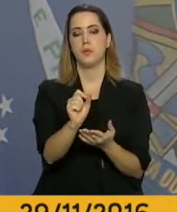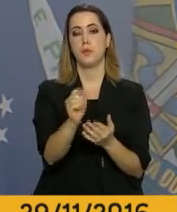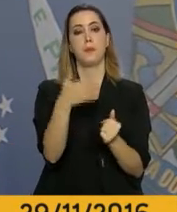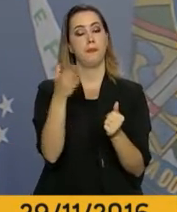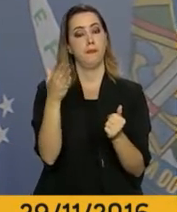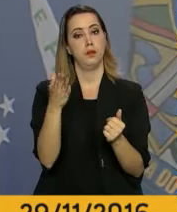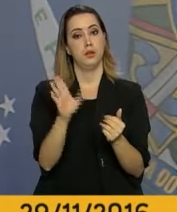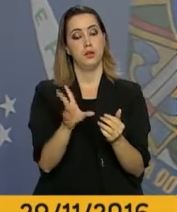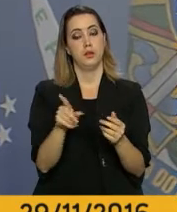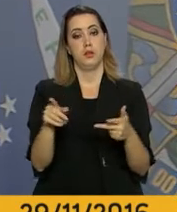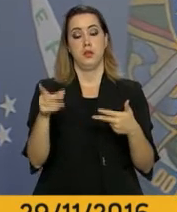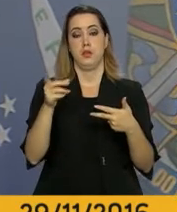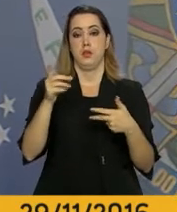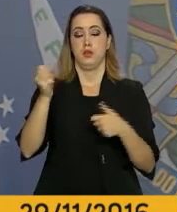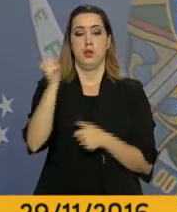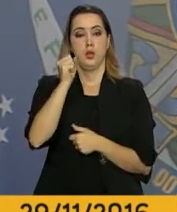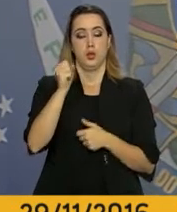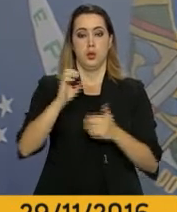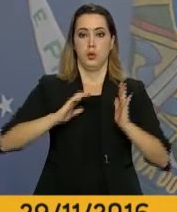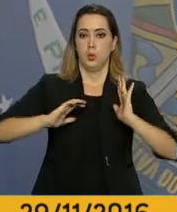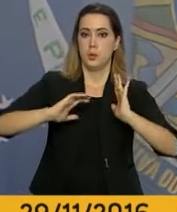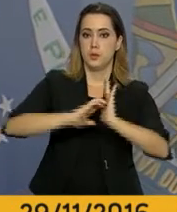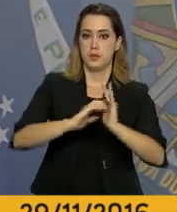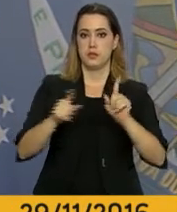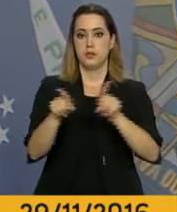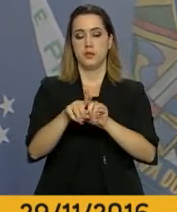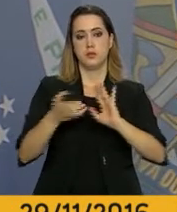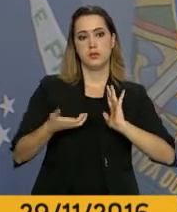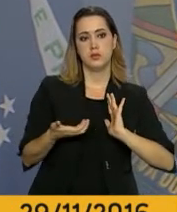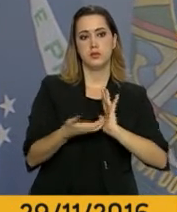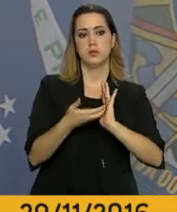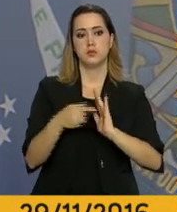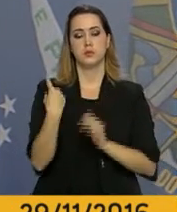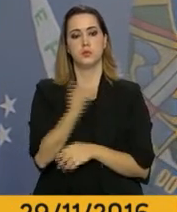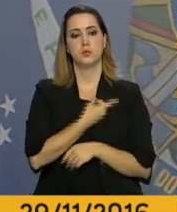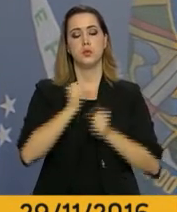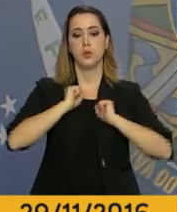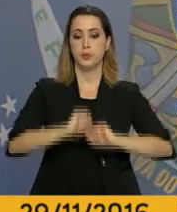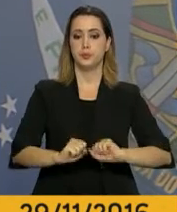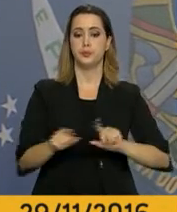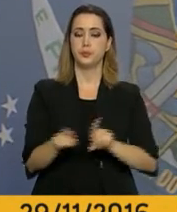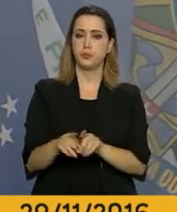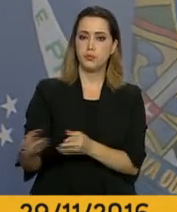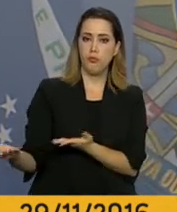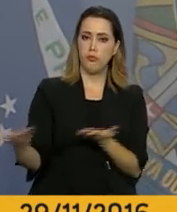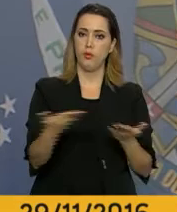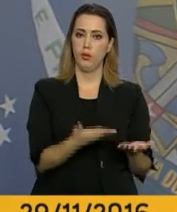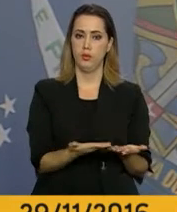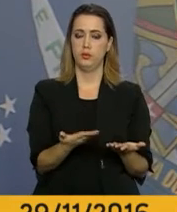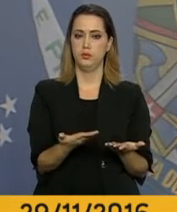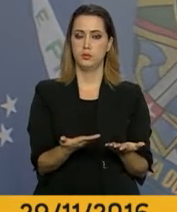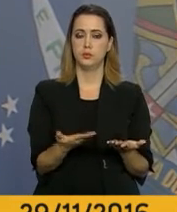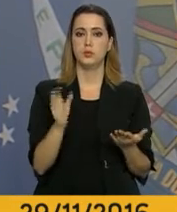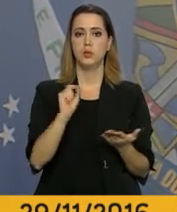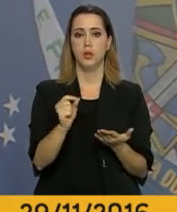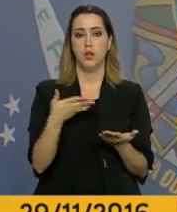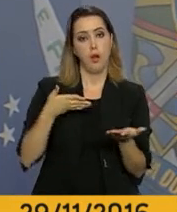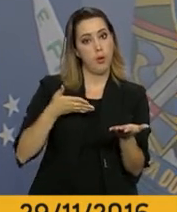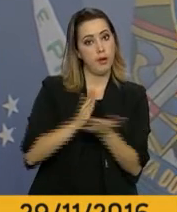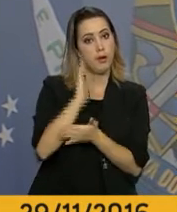senado com a câmera é que nos permite que no dia de hoje nós ganhamos a nós venhamos a